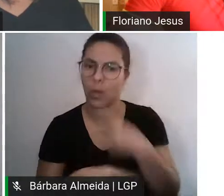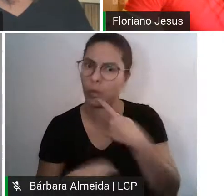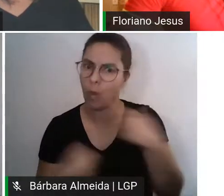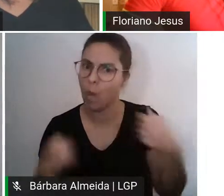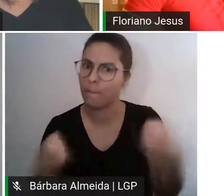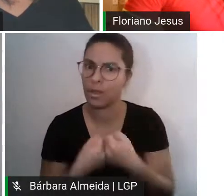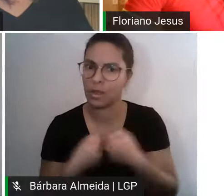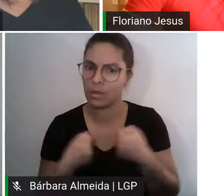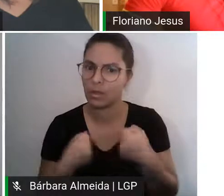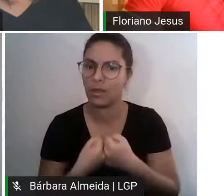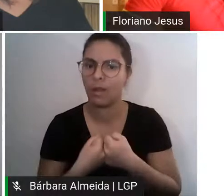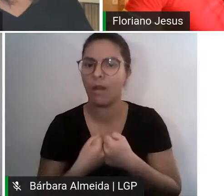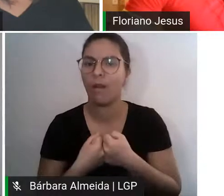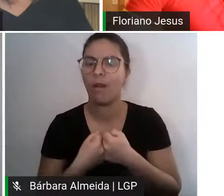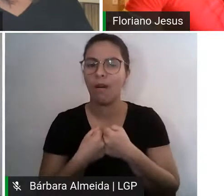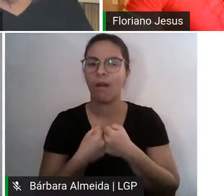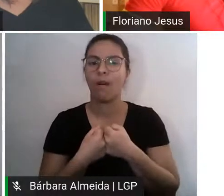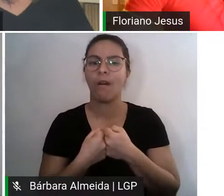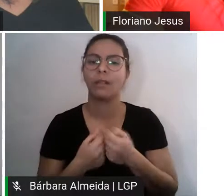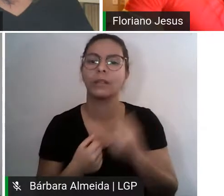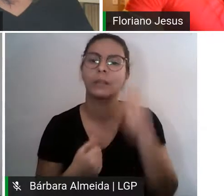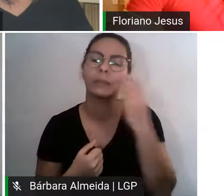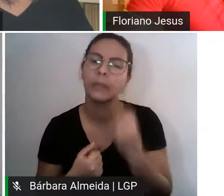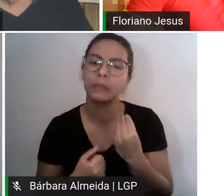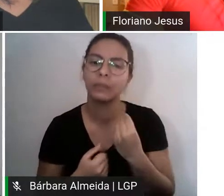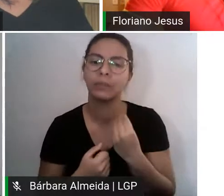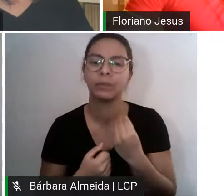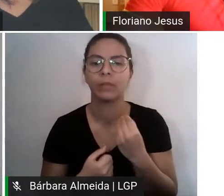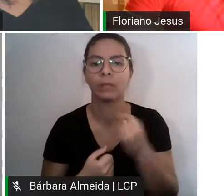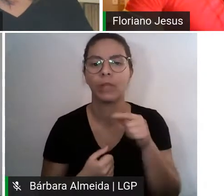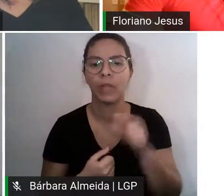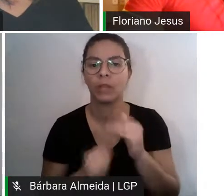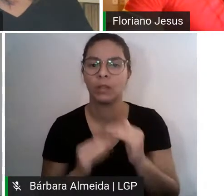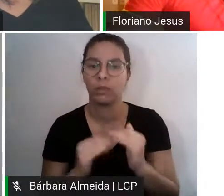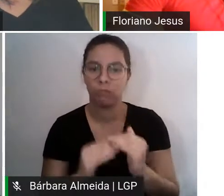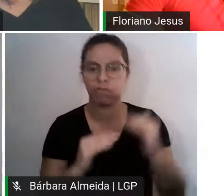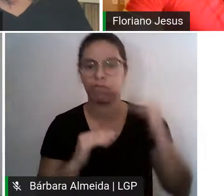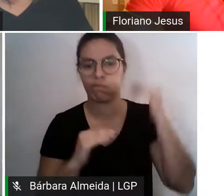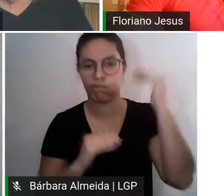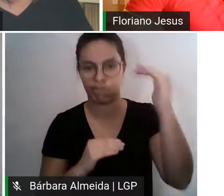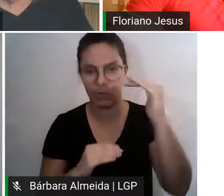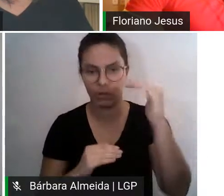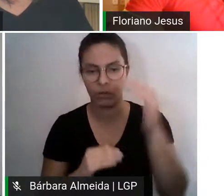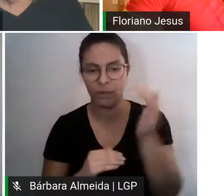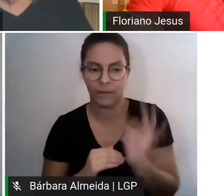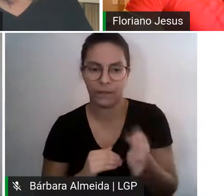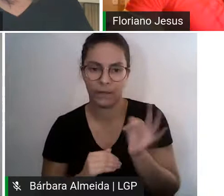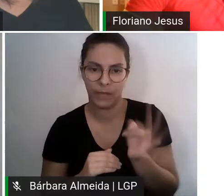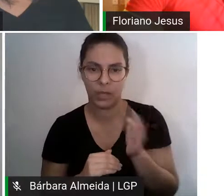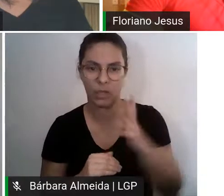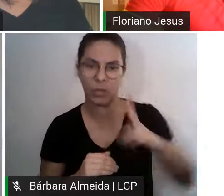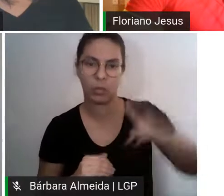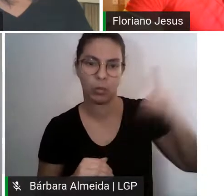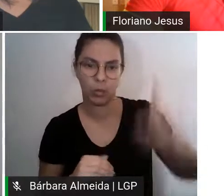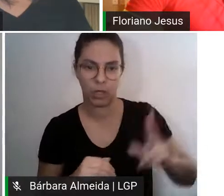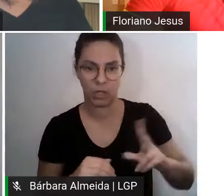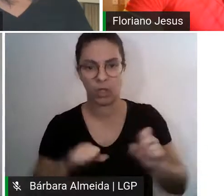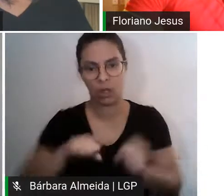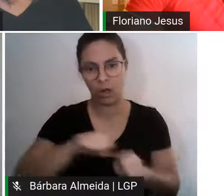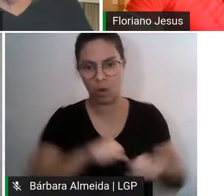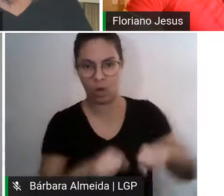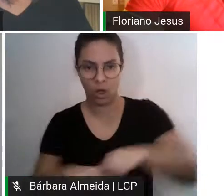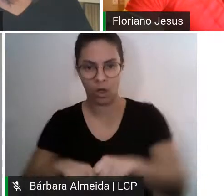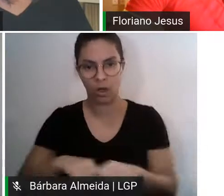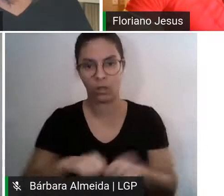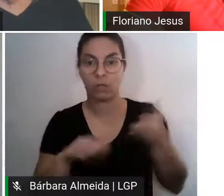penso que eu dei um grande impulso à Federação portuguesa de canoagem ter conseguido entrar no